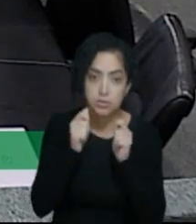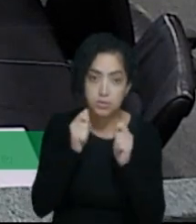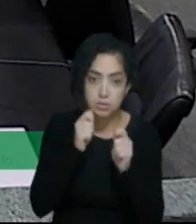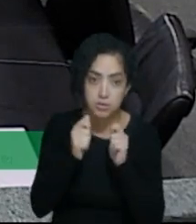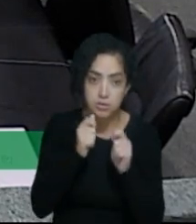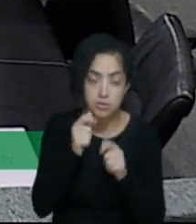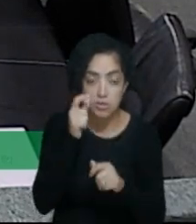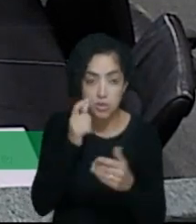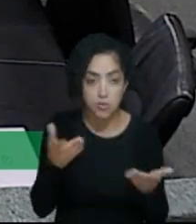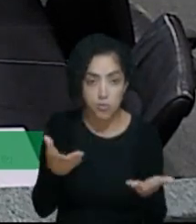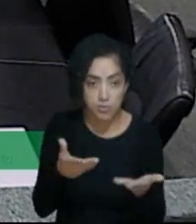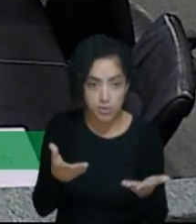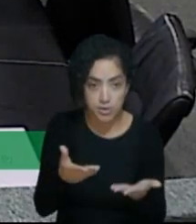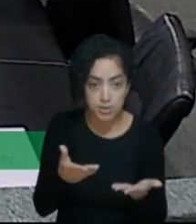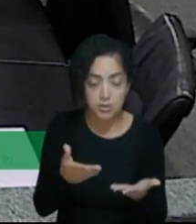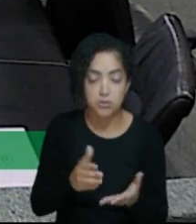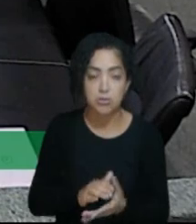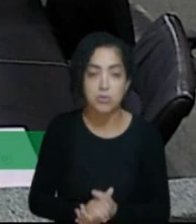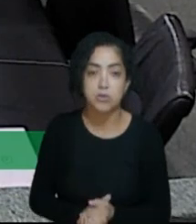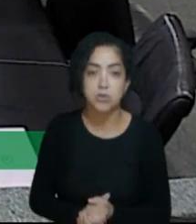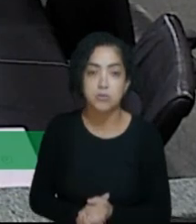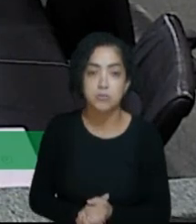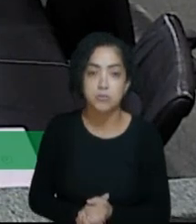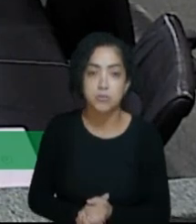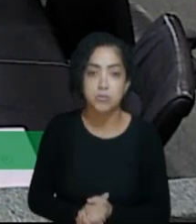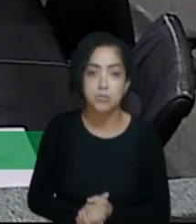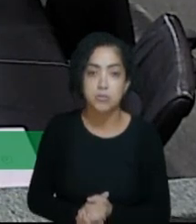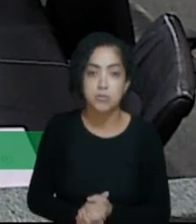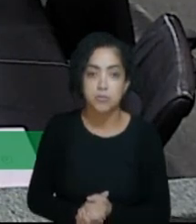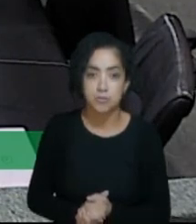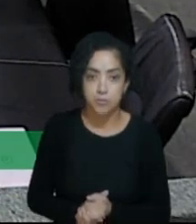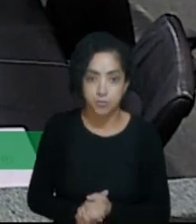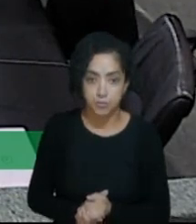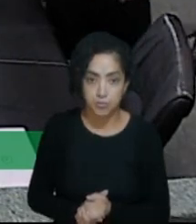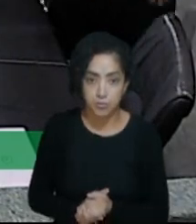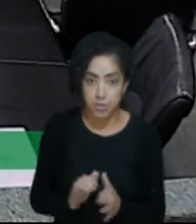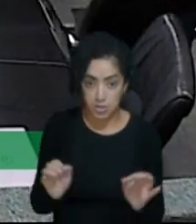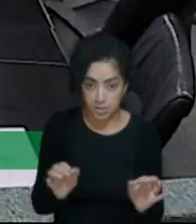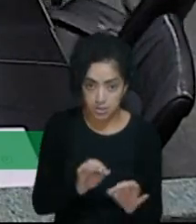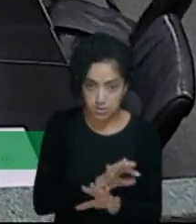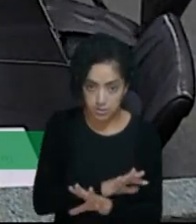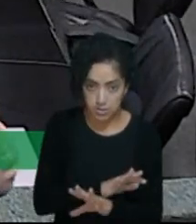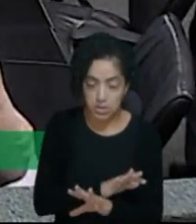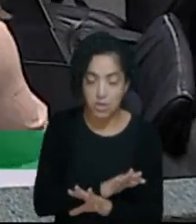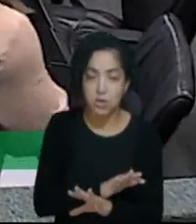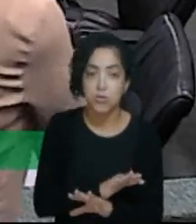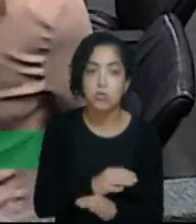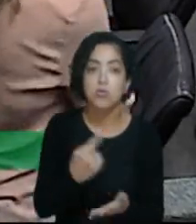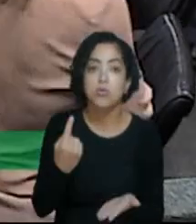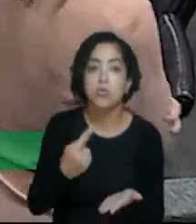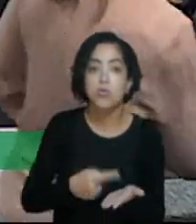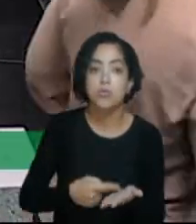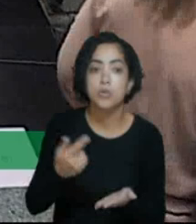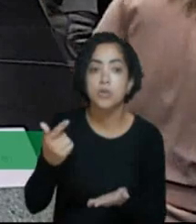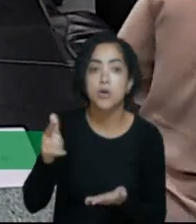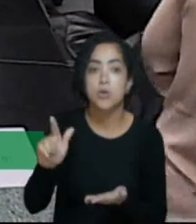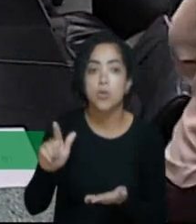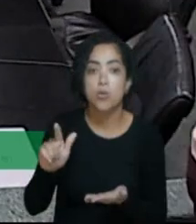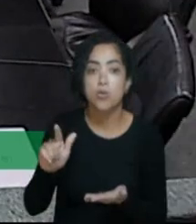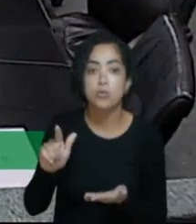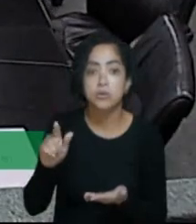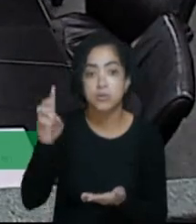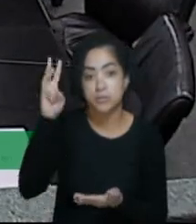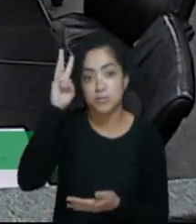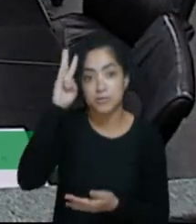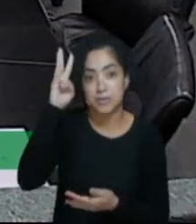acompanharam até o presente momento junto à TV a é encerra o presente convocando outra sessão paraa Próxima